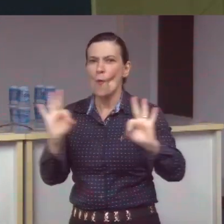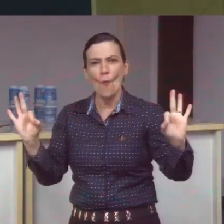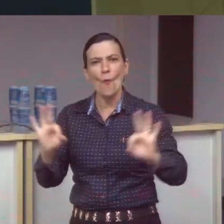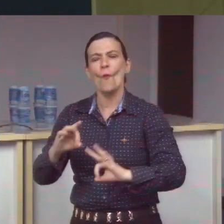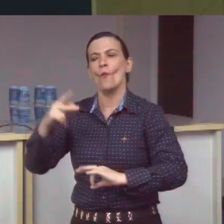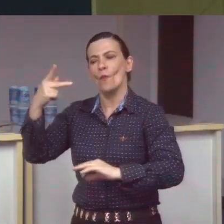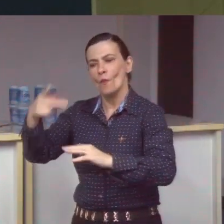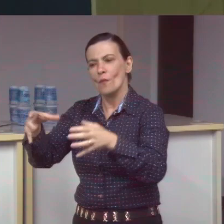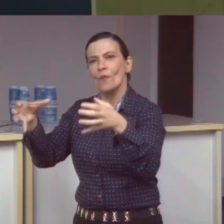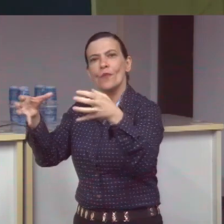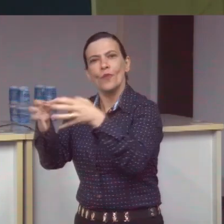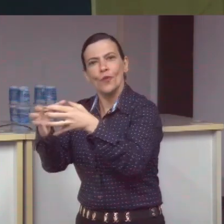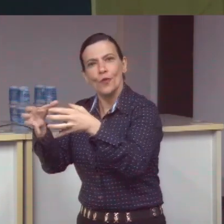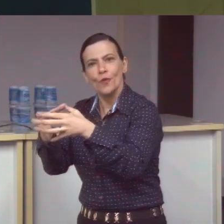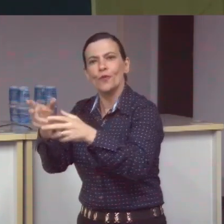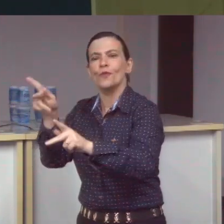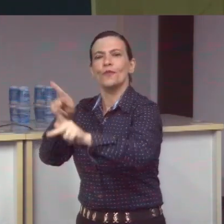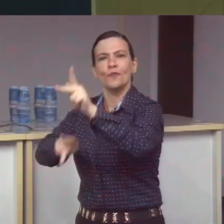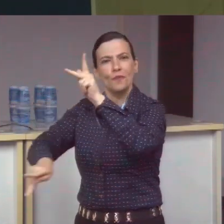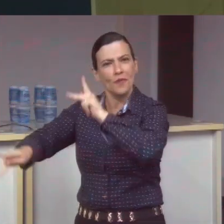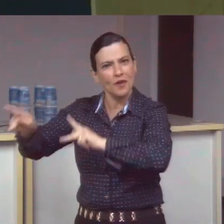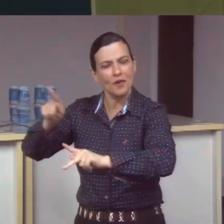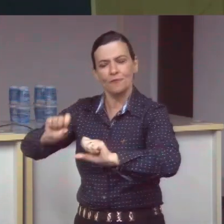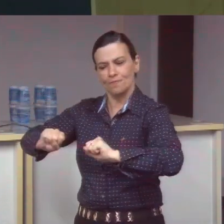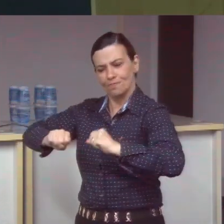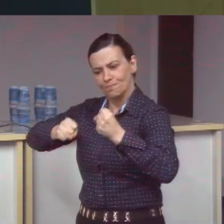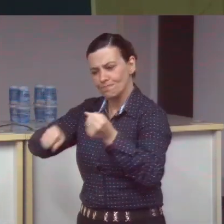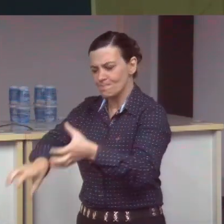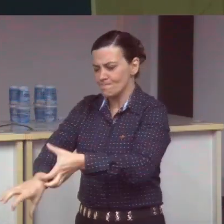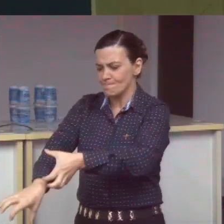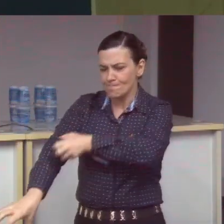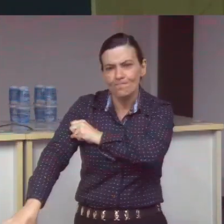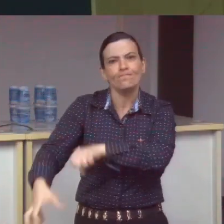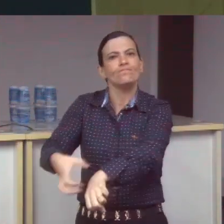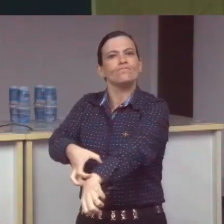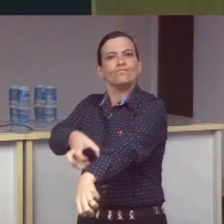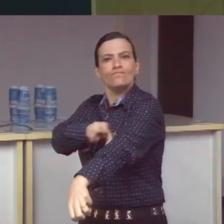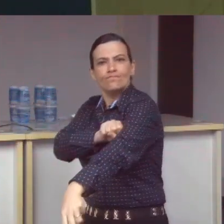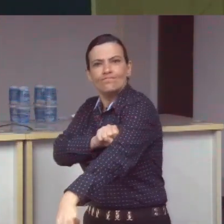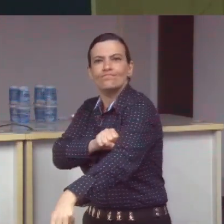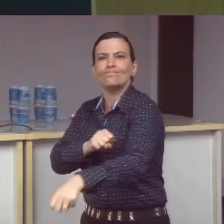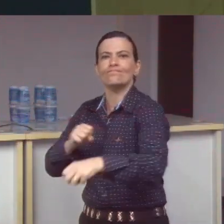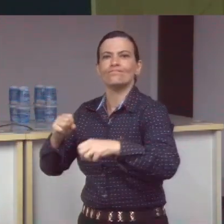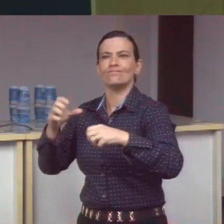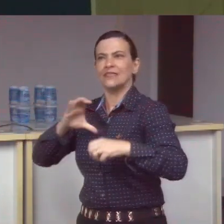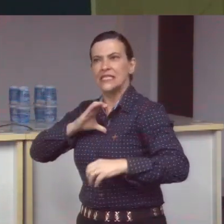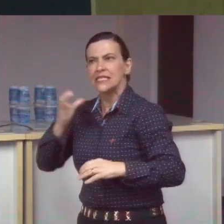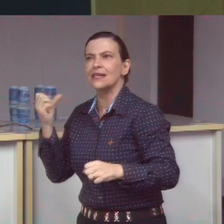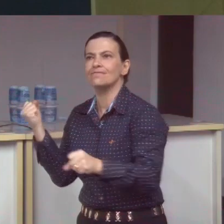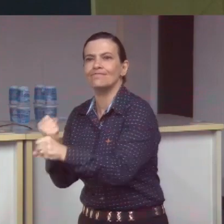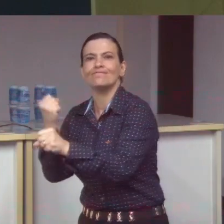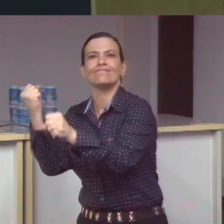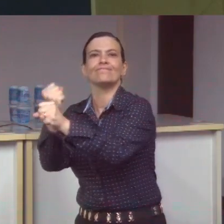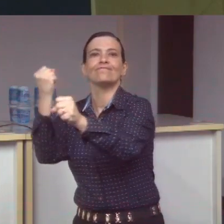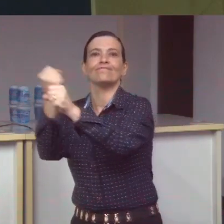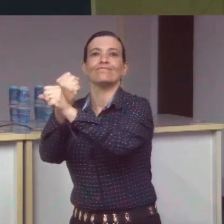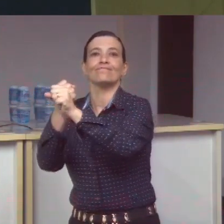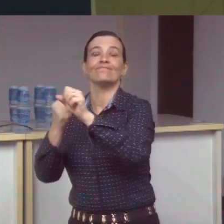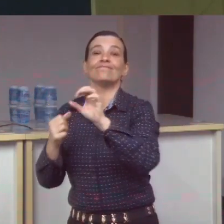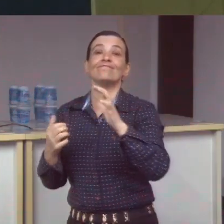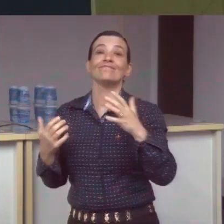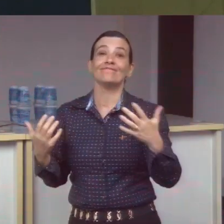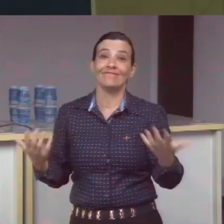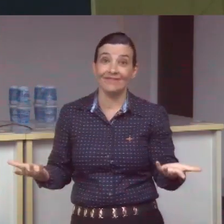esta mudança. Eu acho que essa é uma preocupação que o psicólogo precisa dominar. Né? Ele não vai